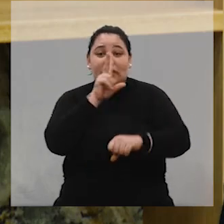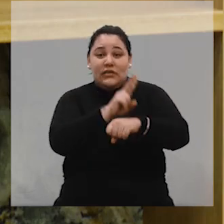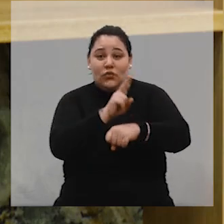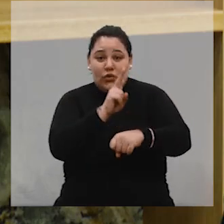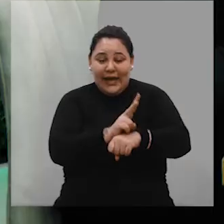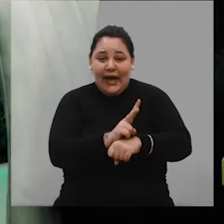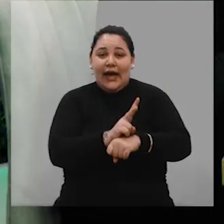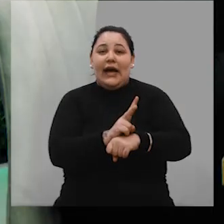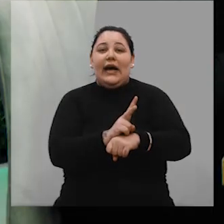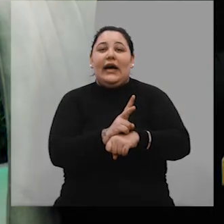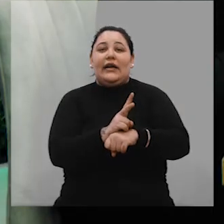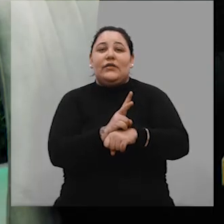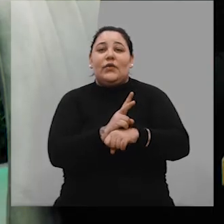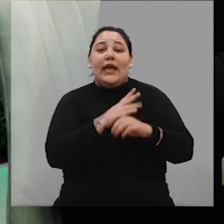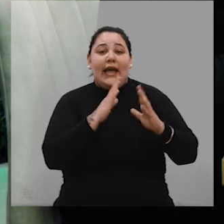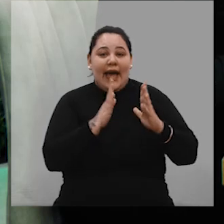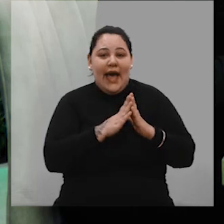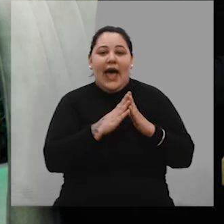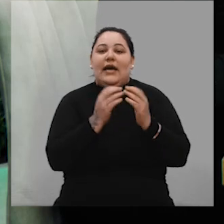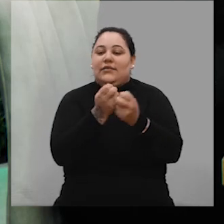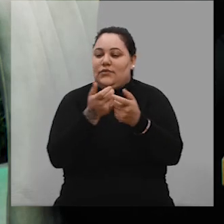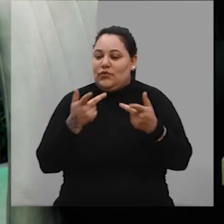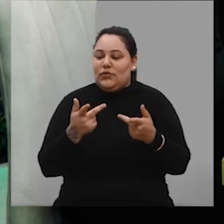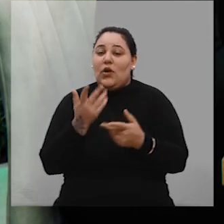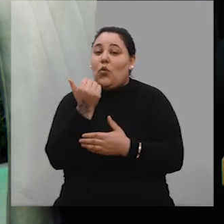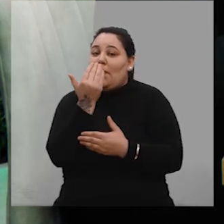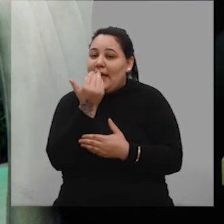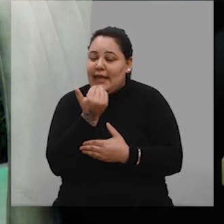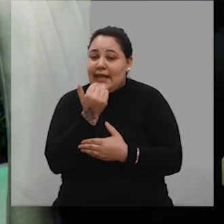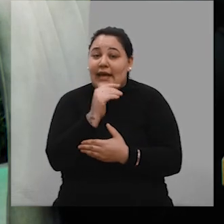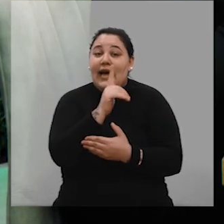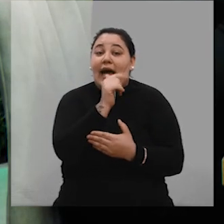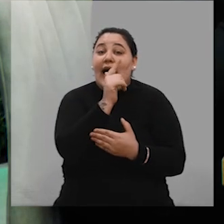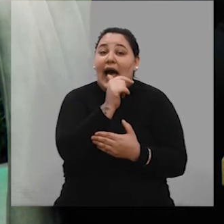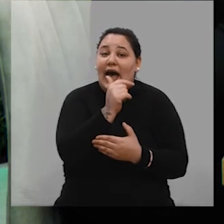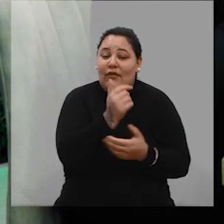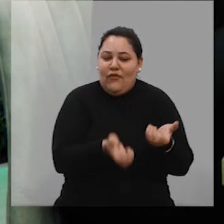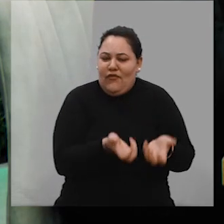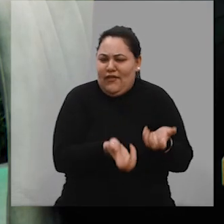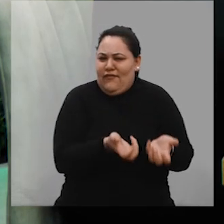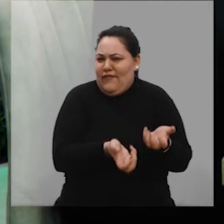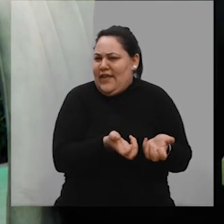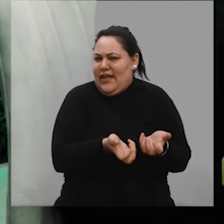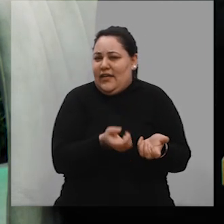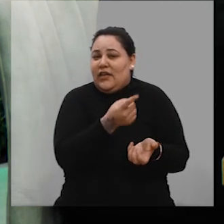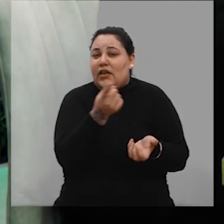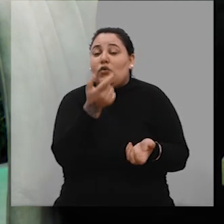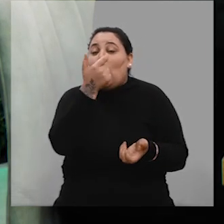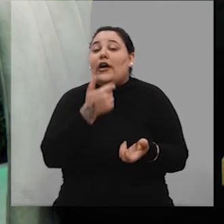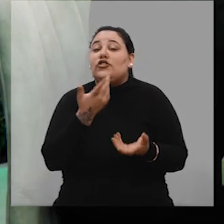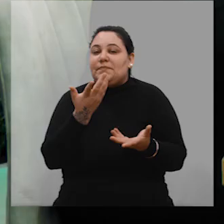cuidado a mais com os alimentos, com a água. Será que vale a água ser fervida? O que você diz, doutora? Com